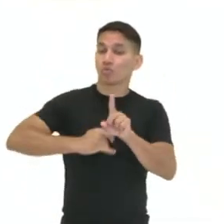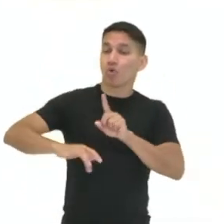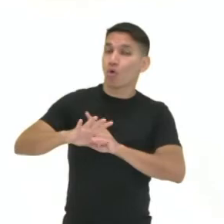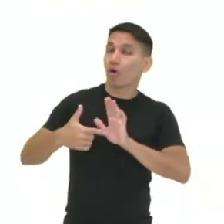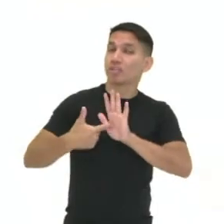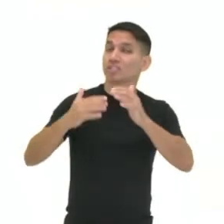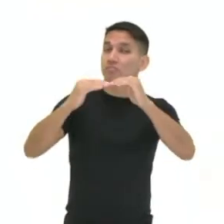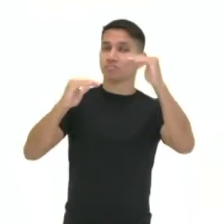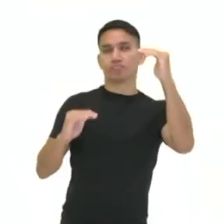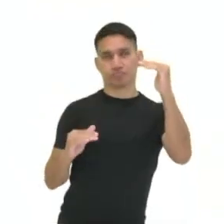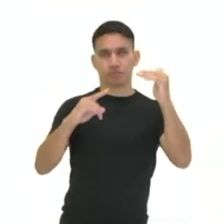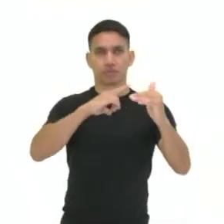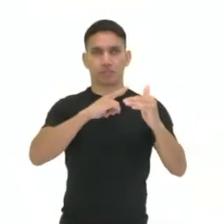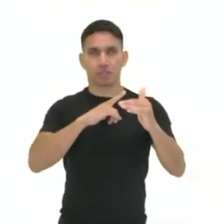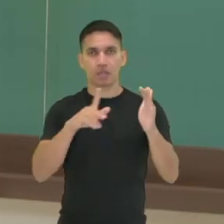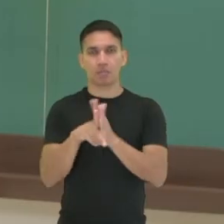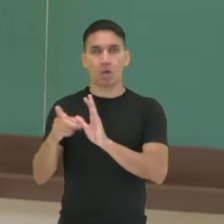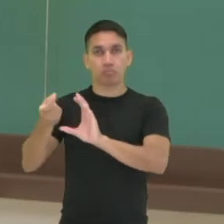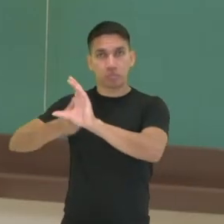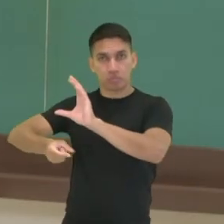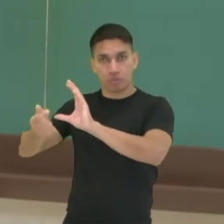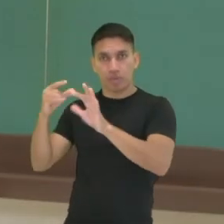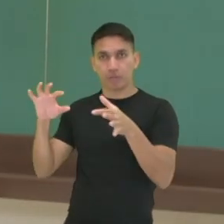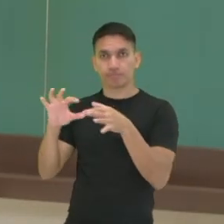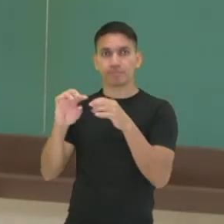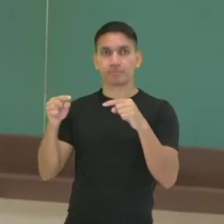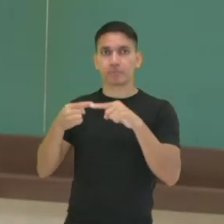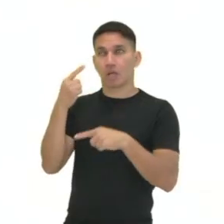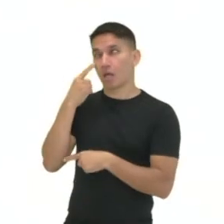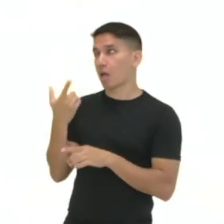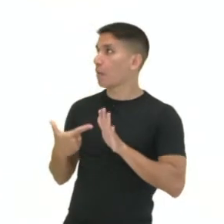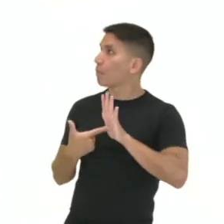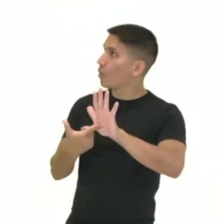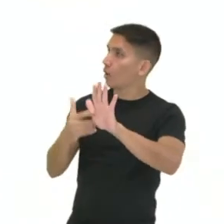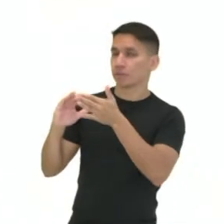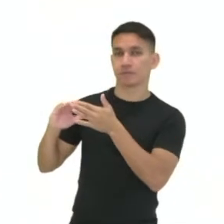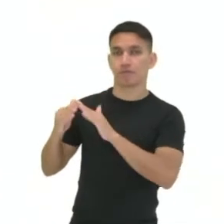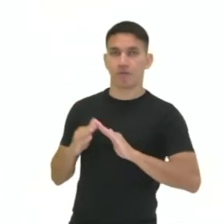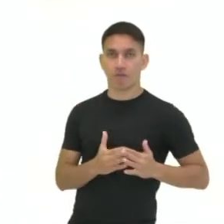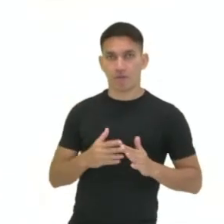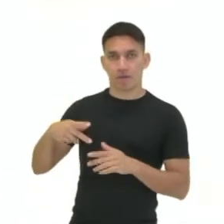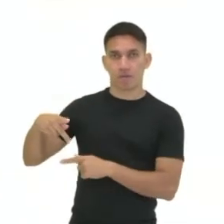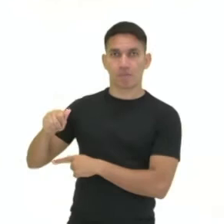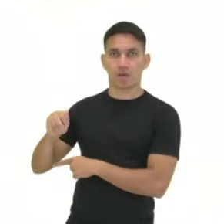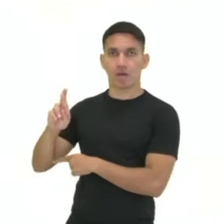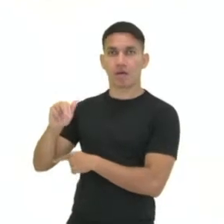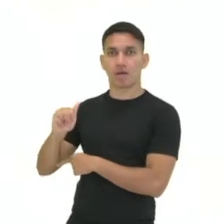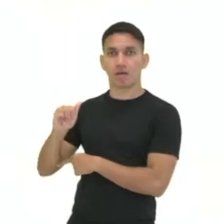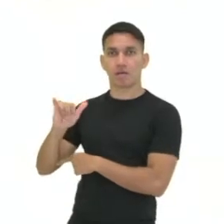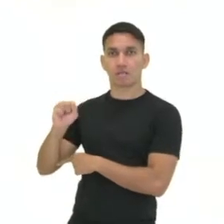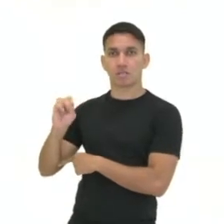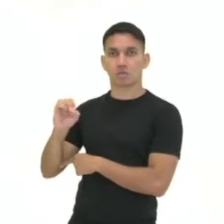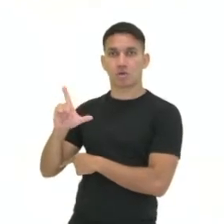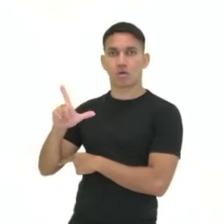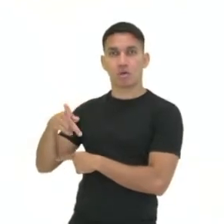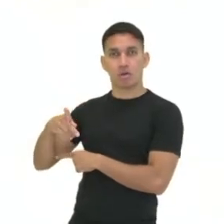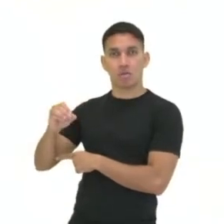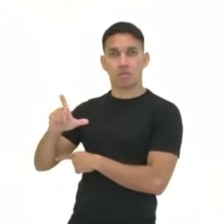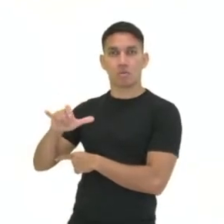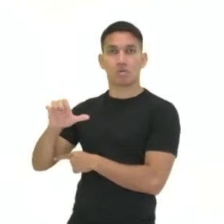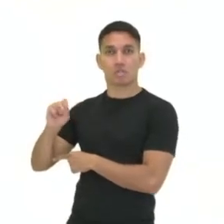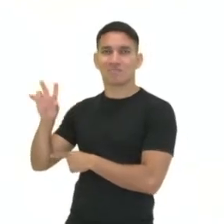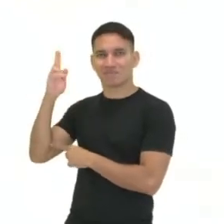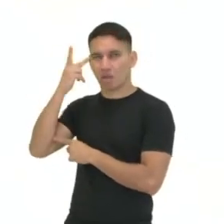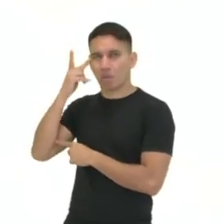sociedade capitalista. Aqui a gente tem uma imagem da favela de Paraisópolis, em São Paulo, e a